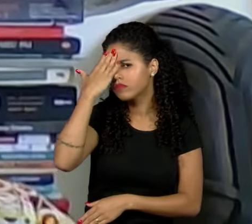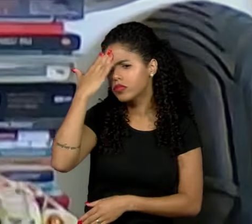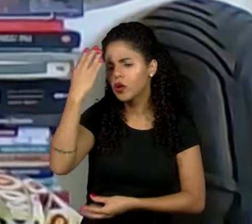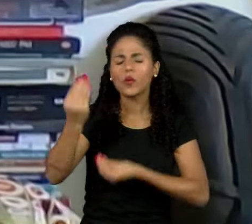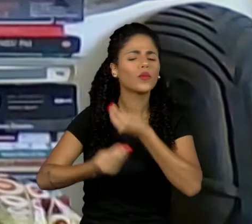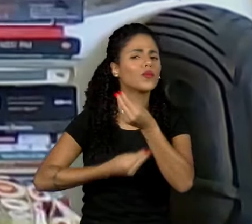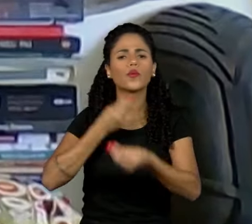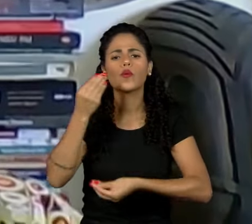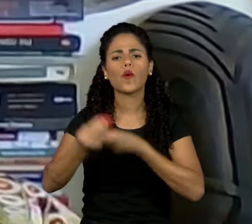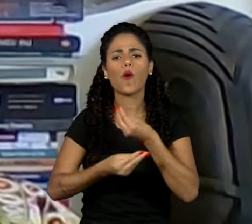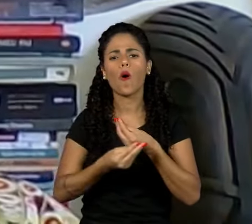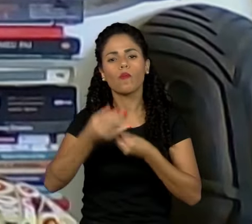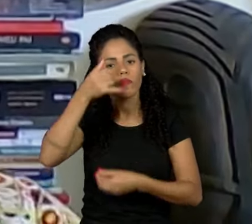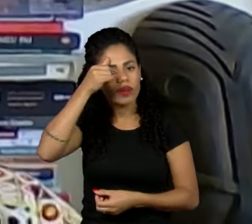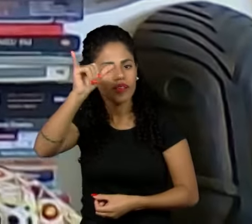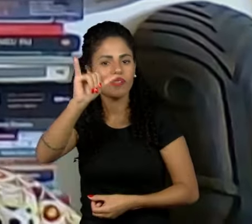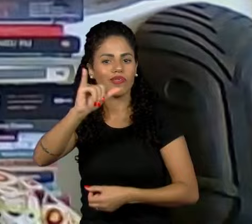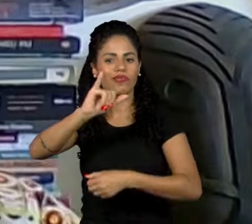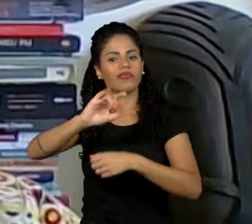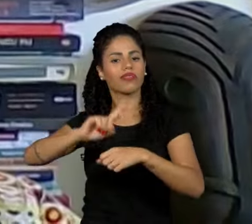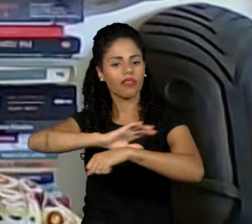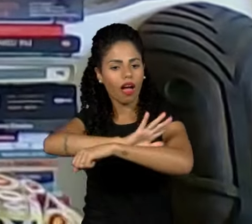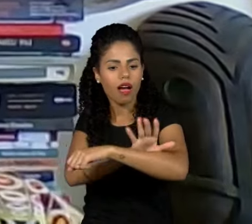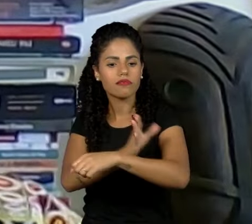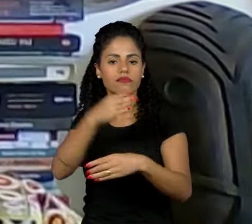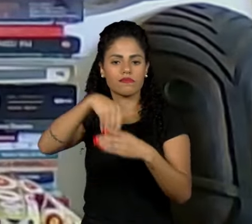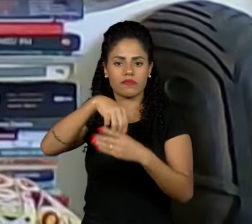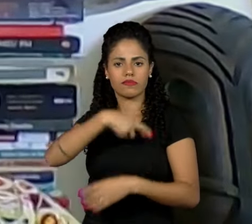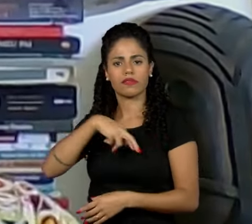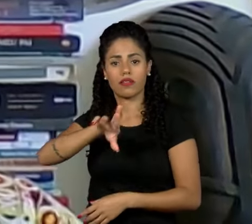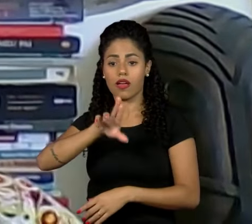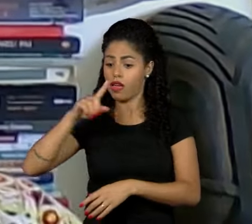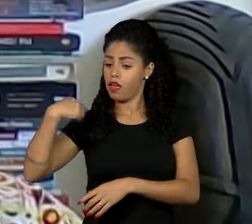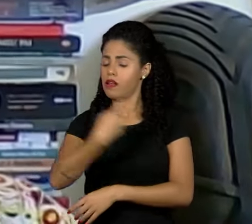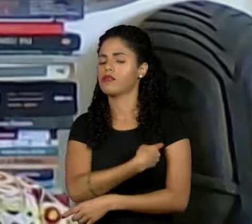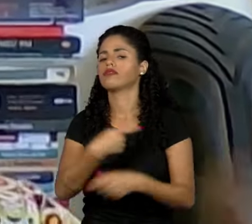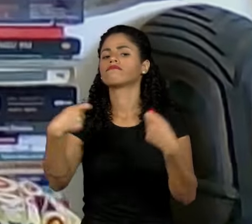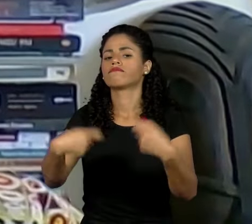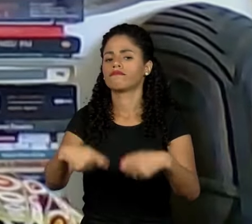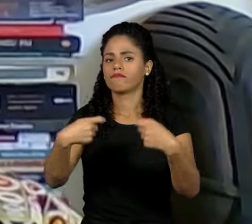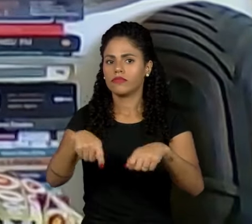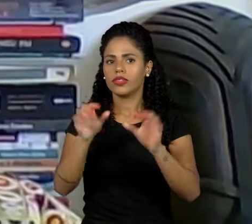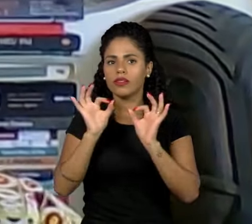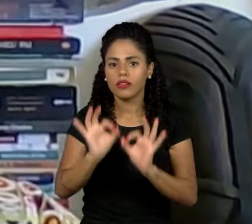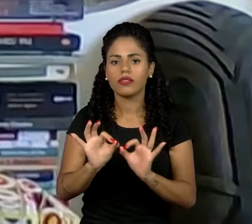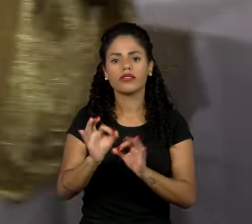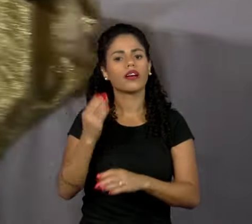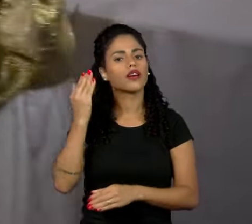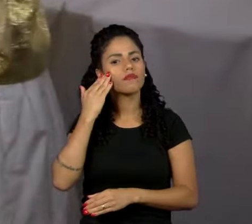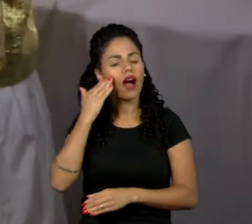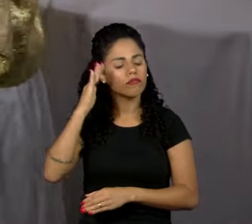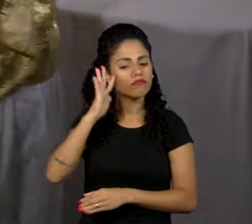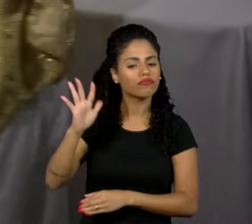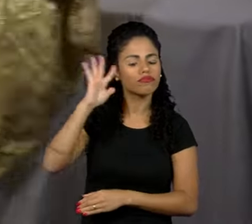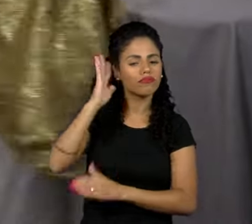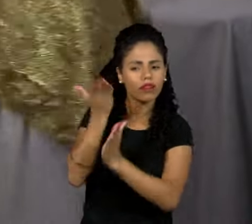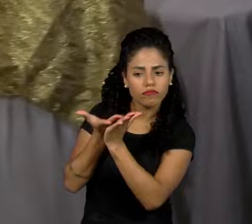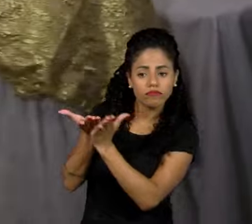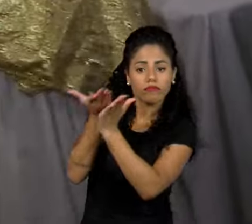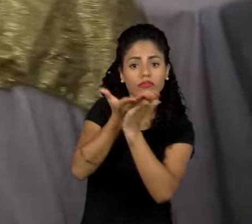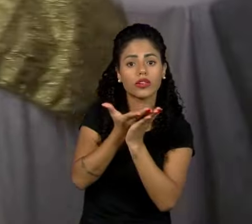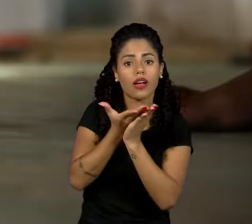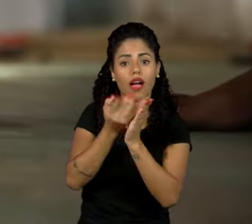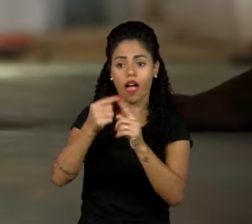este racismo religioso? Nós precisamos de um giro epistemológico, onde as pessoas